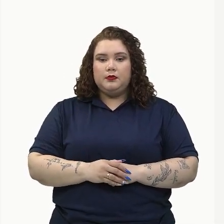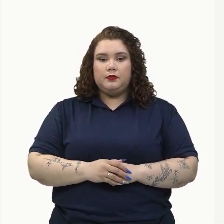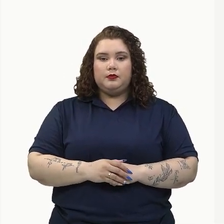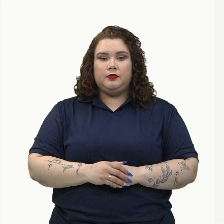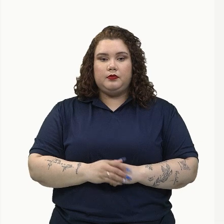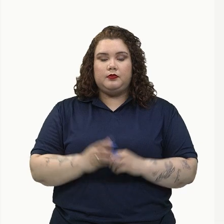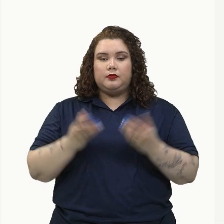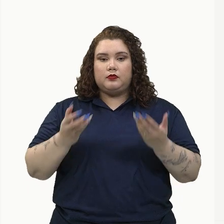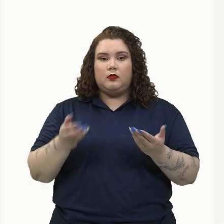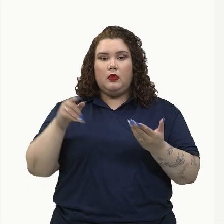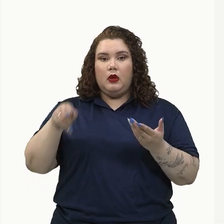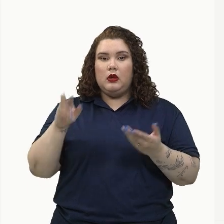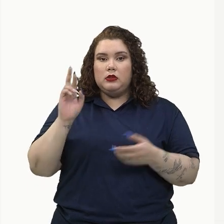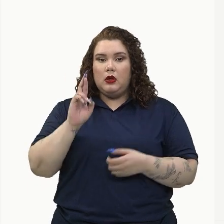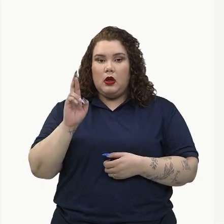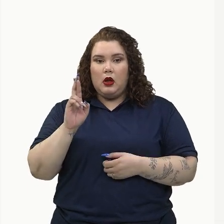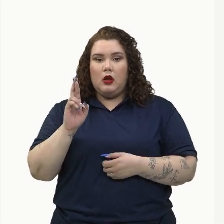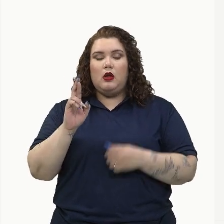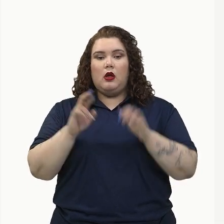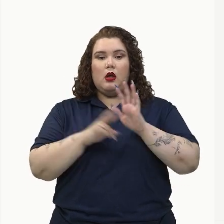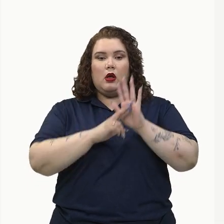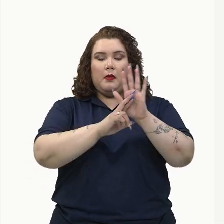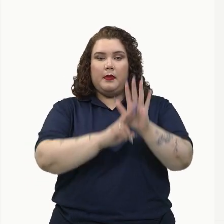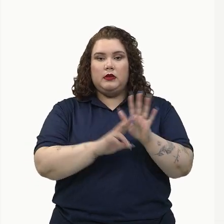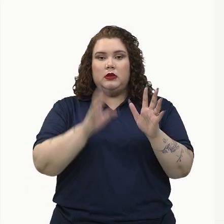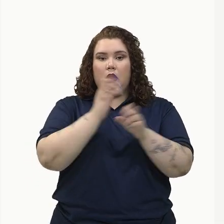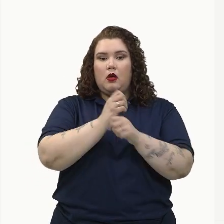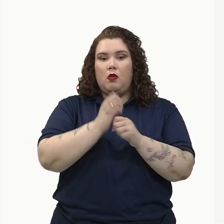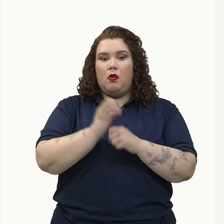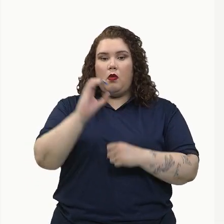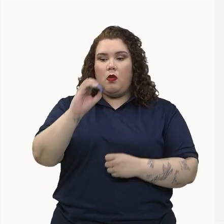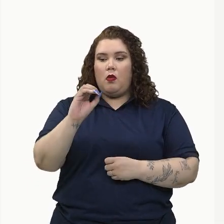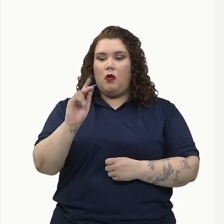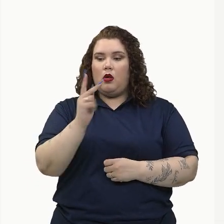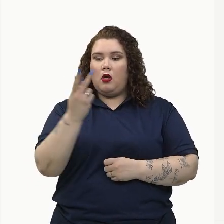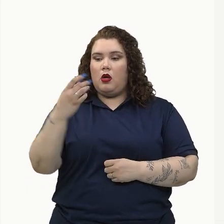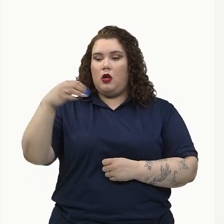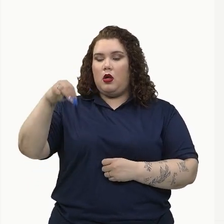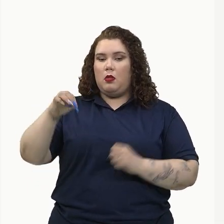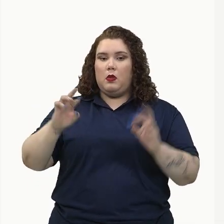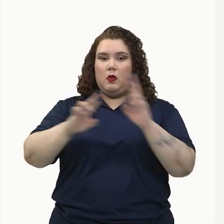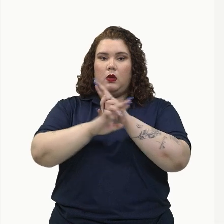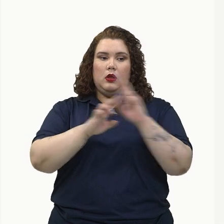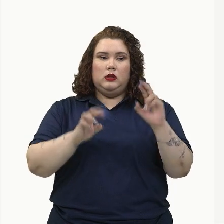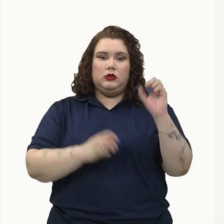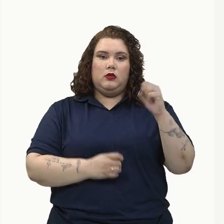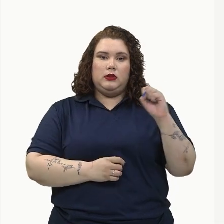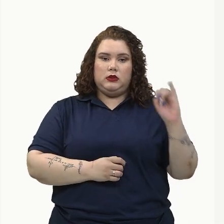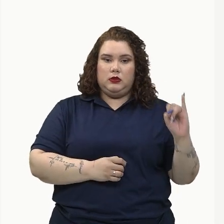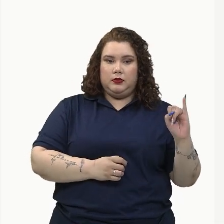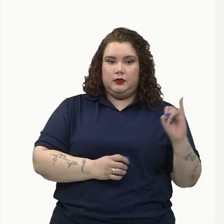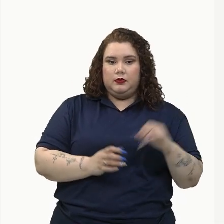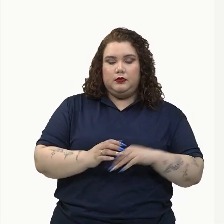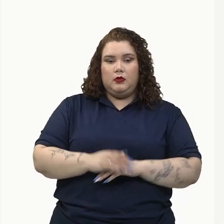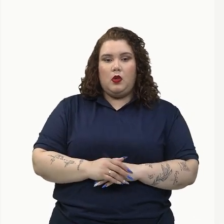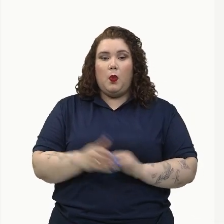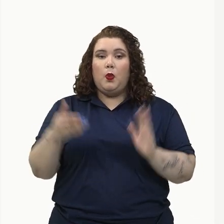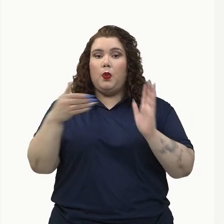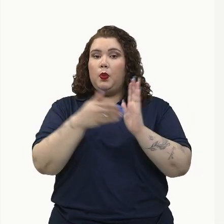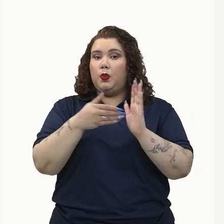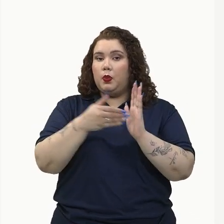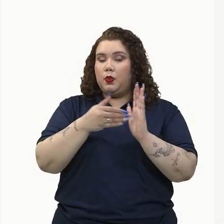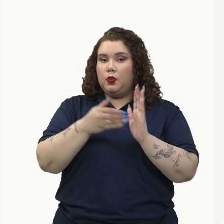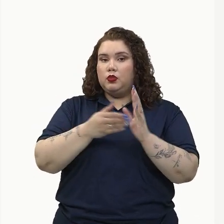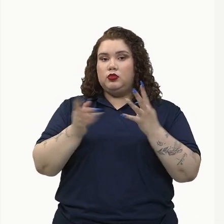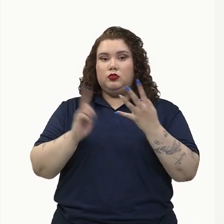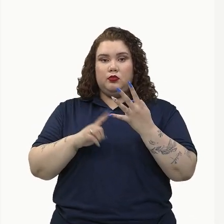Essa resistência interna é medida em ohm no Sistema Internacional de Unidade. E, finalmente, pessoal, para completar